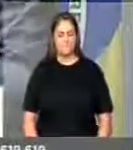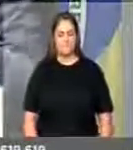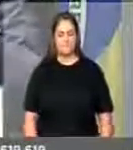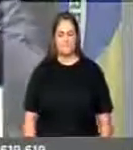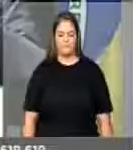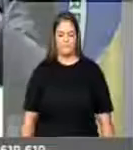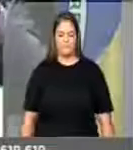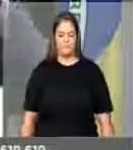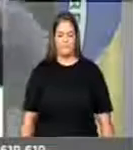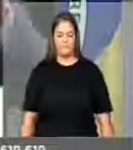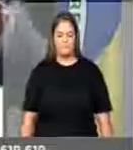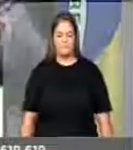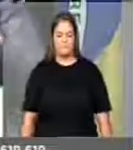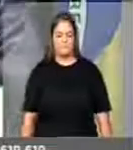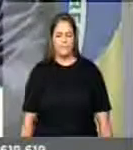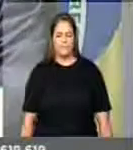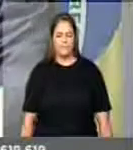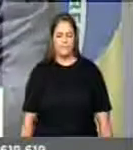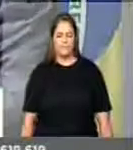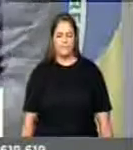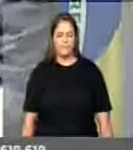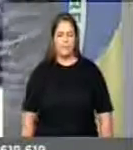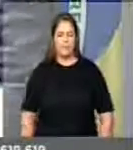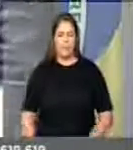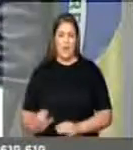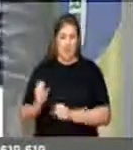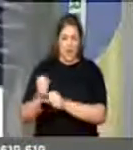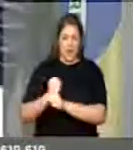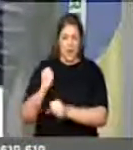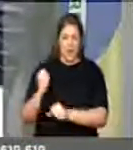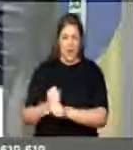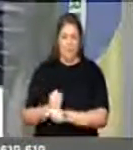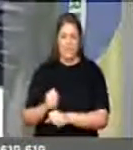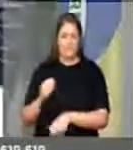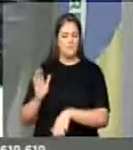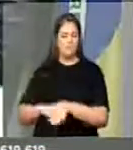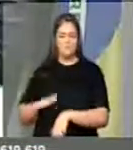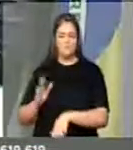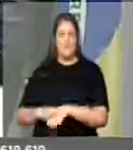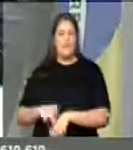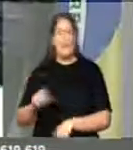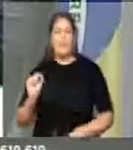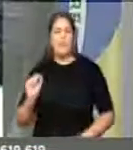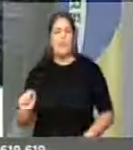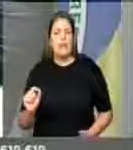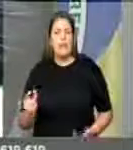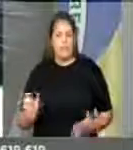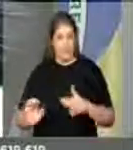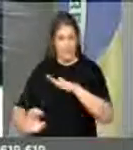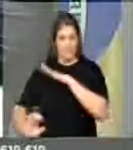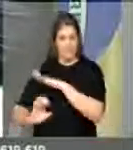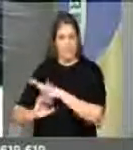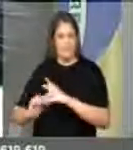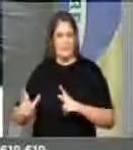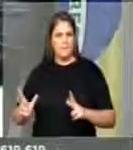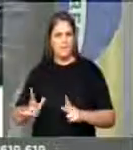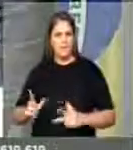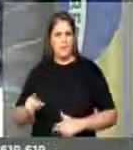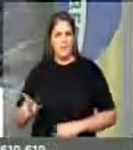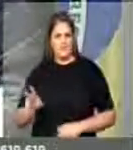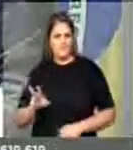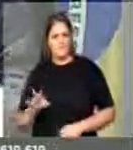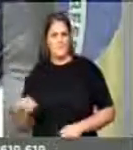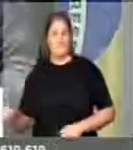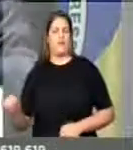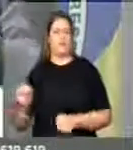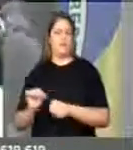se dizia é da iniciativa privada. A iniciativa privada vai tocar a obra e vai ser beneficiado